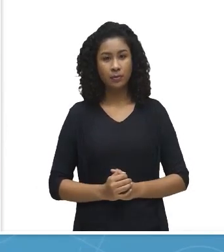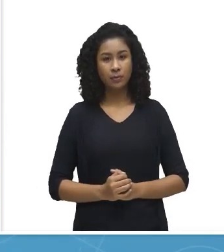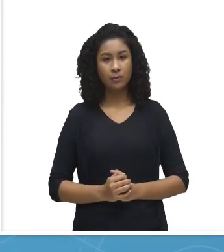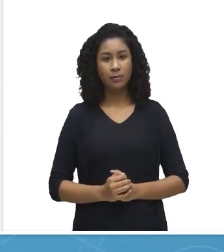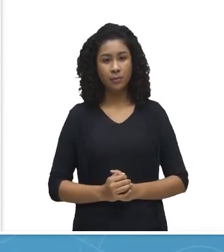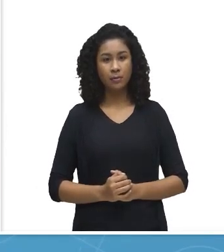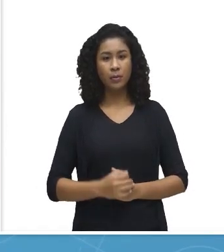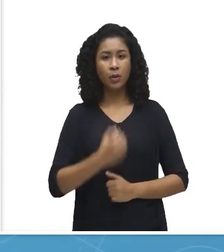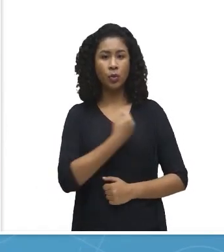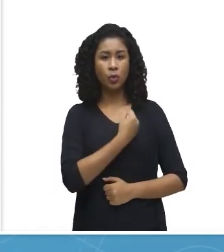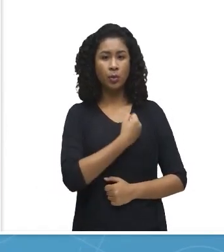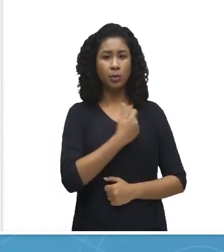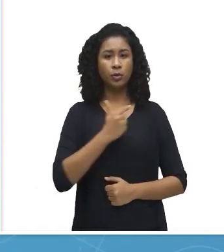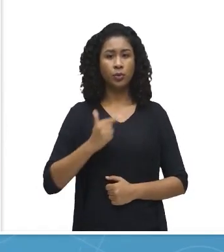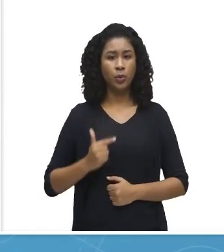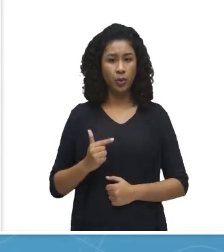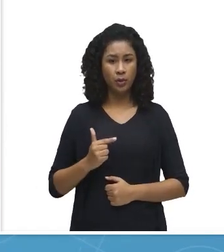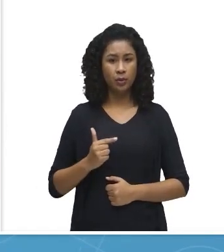número 2.